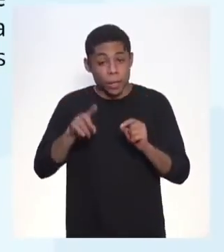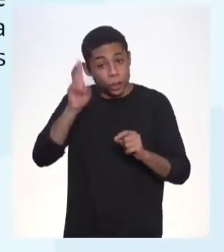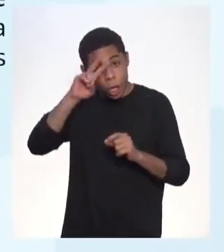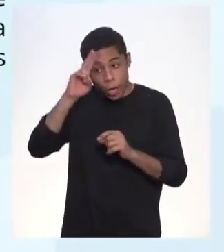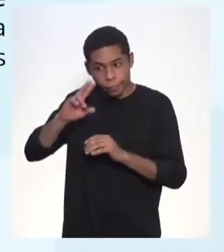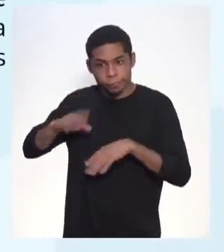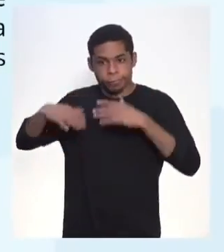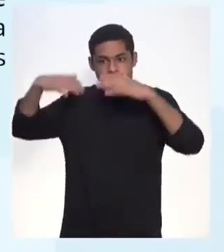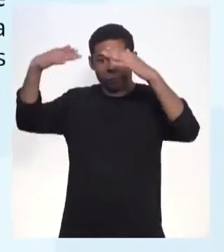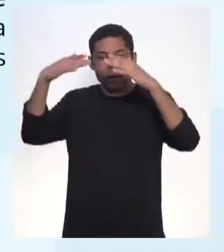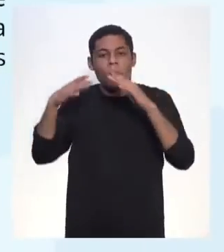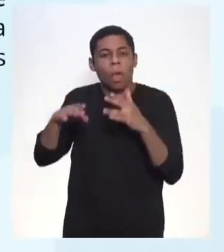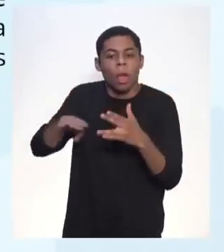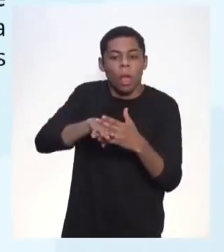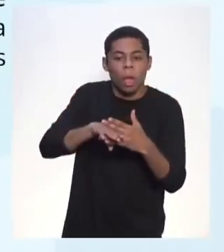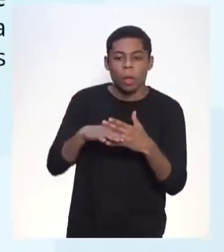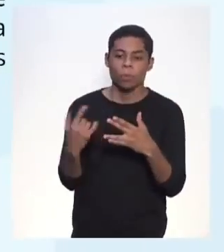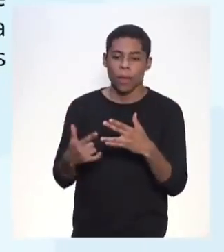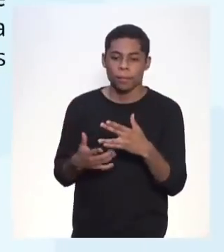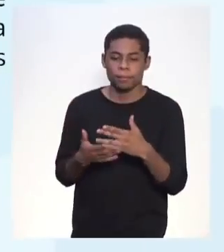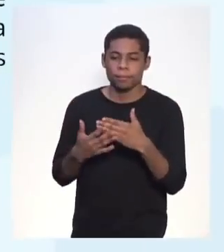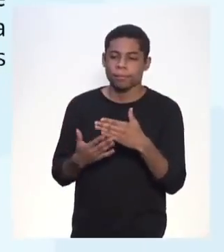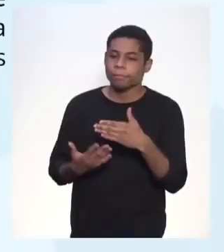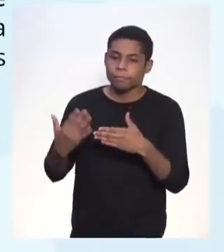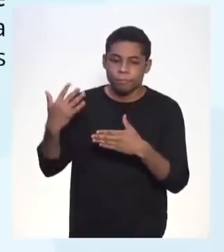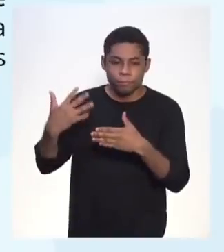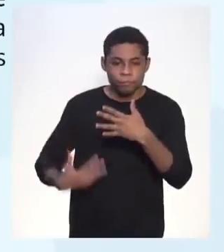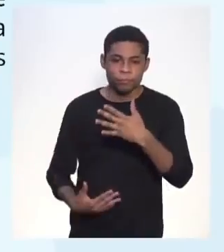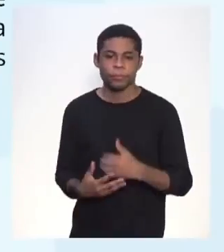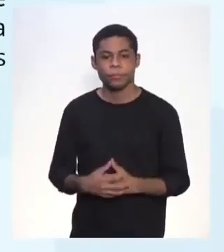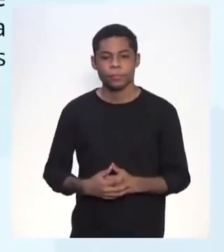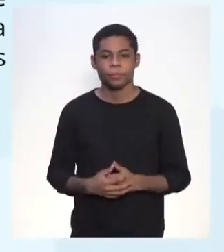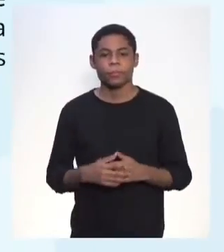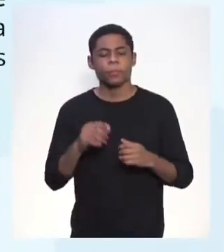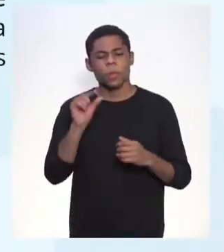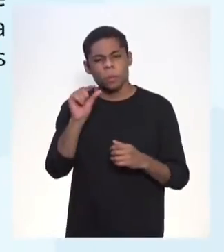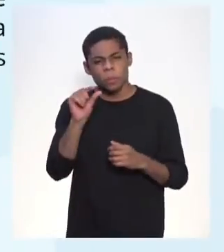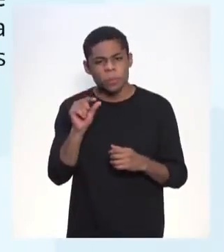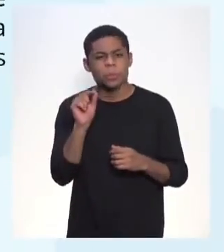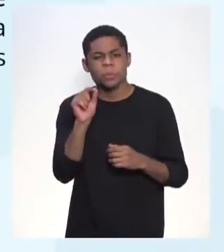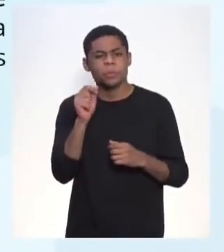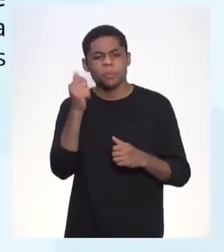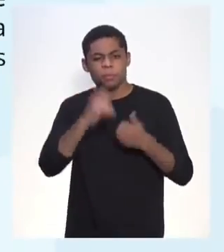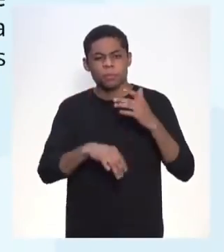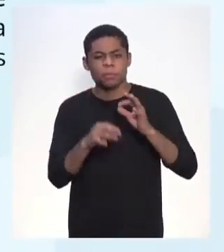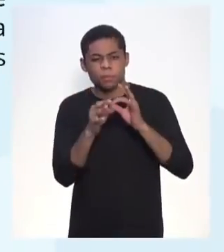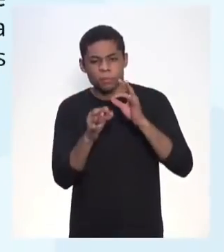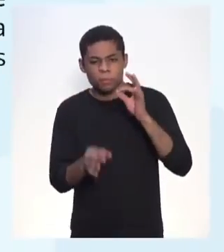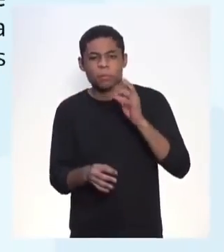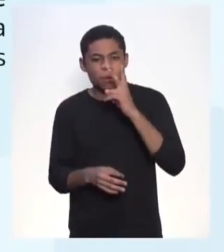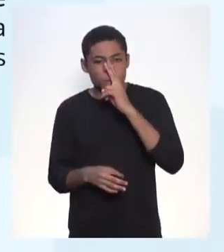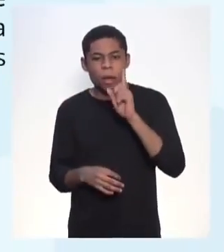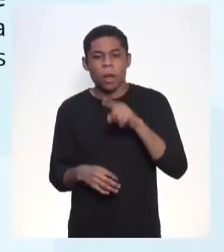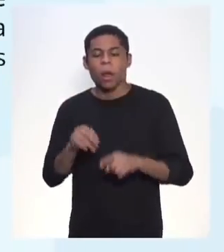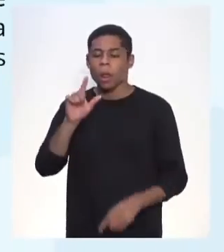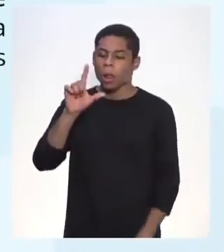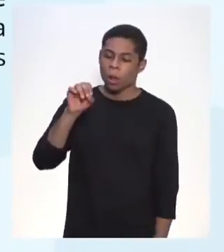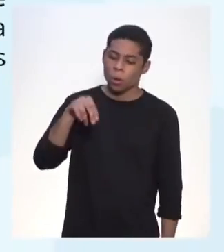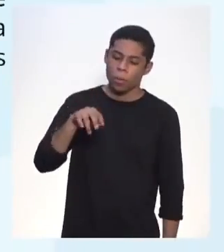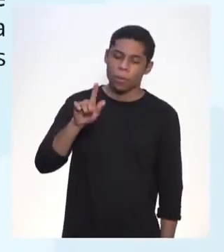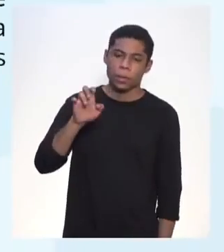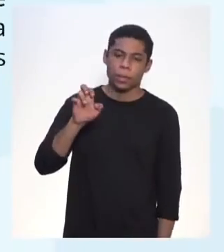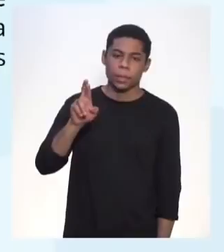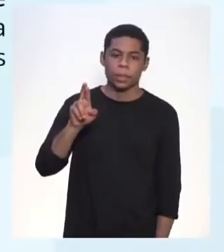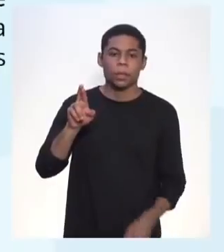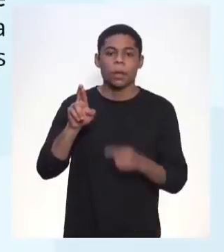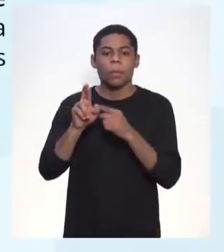ela não para no meio, não. Longer than a fable, um pouquinho, né, esse longer aqui que a gente conhece, que é um